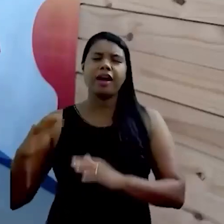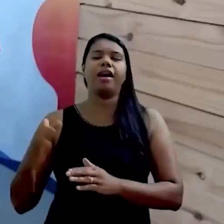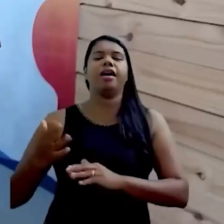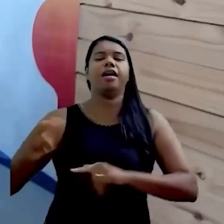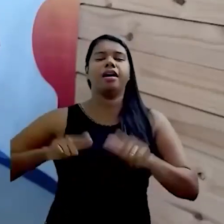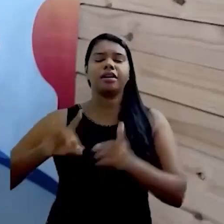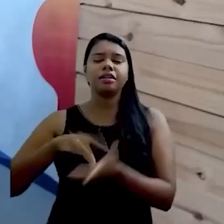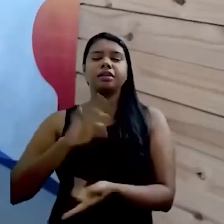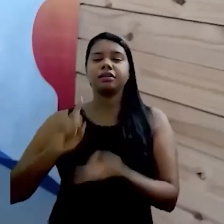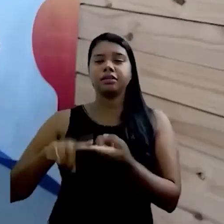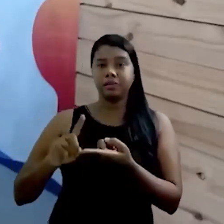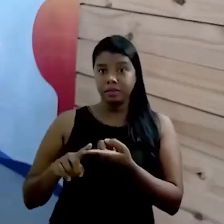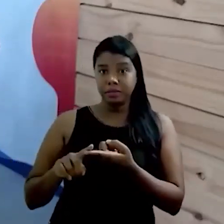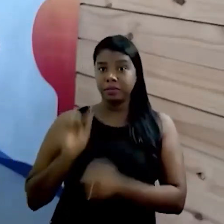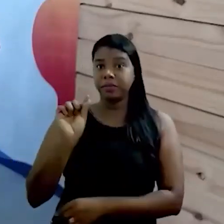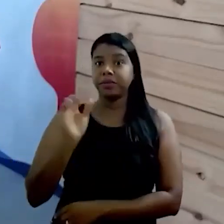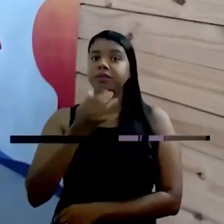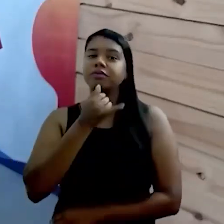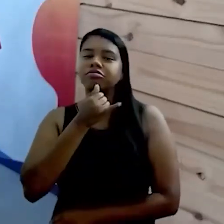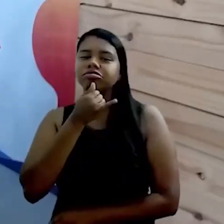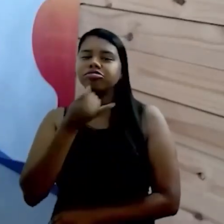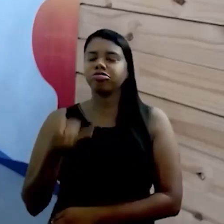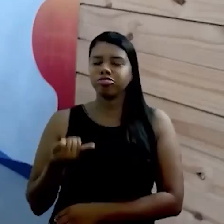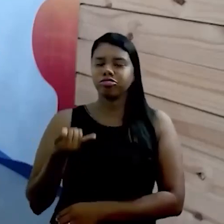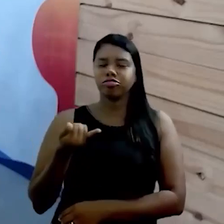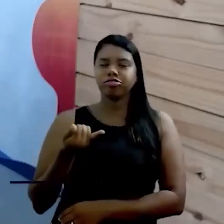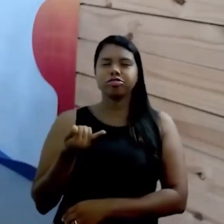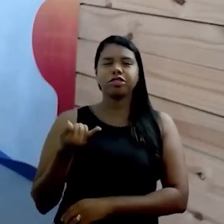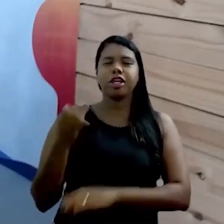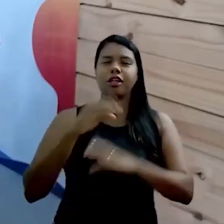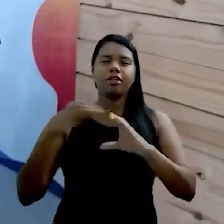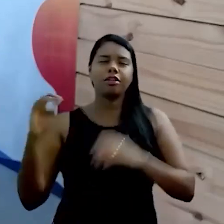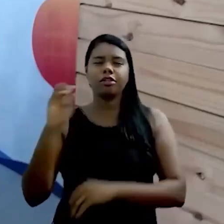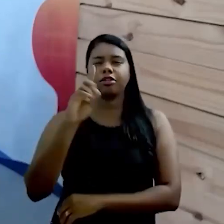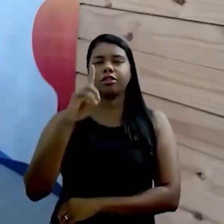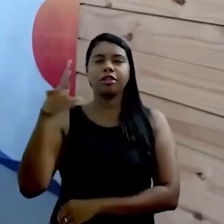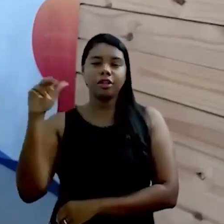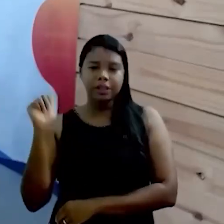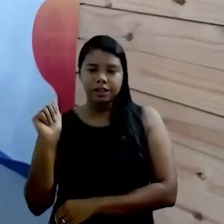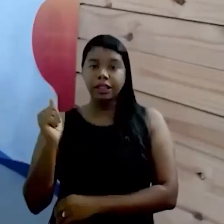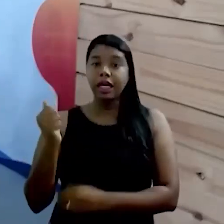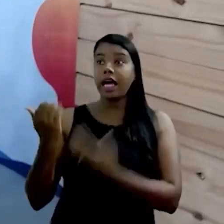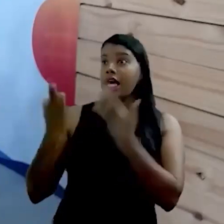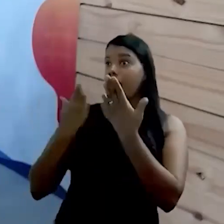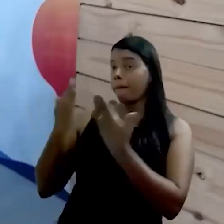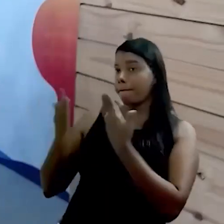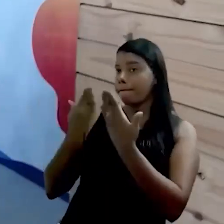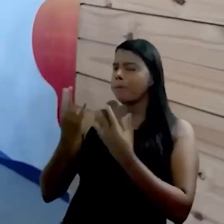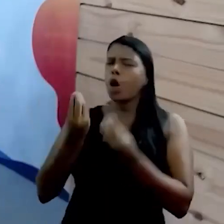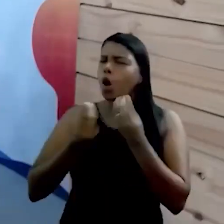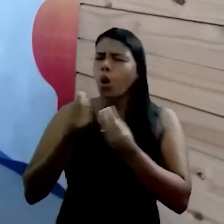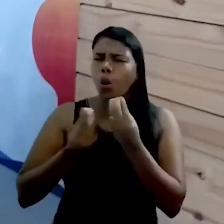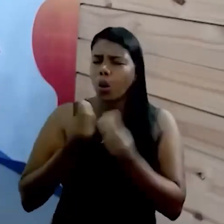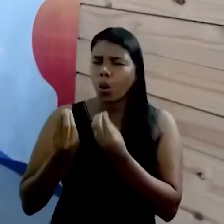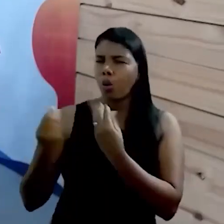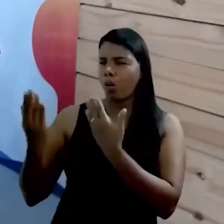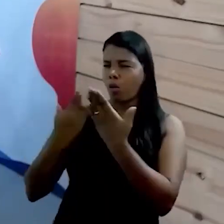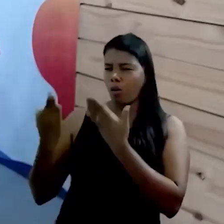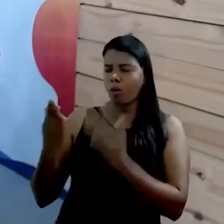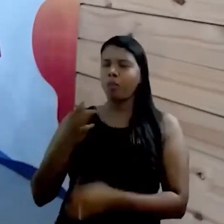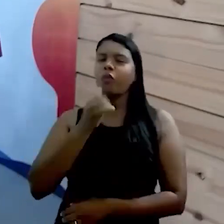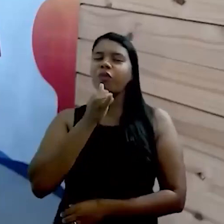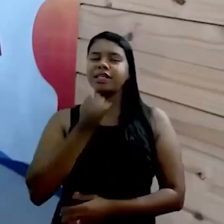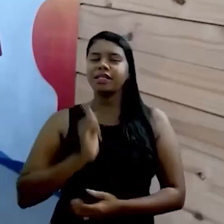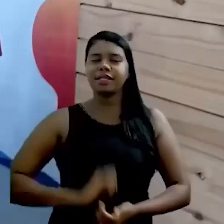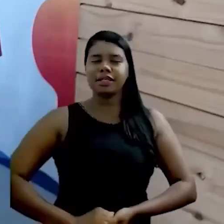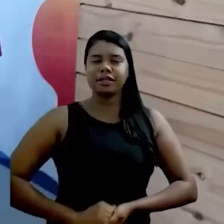eu sempre brinco que é uma analogia de que a gente vai colocar a empresa no divã, a empresa vai fazer terapia, né? E aí,